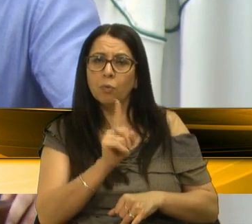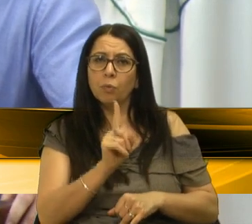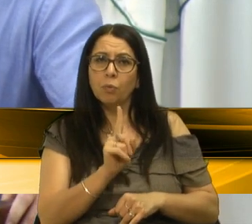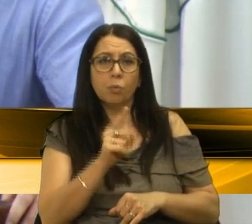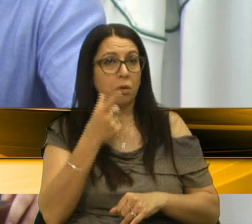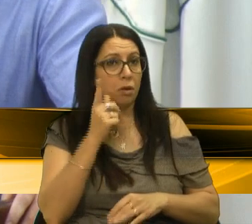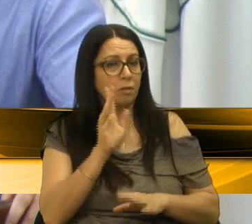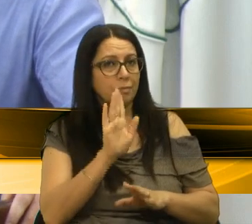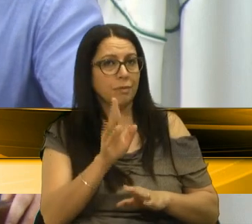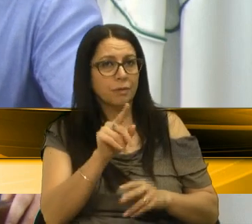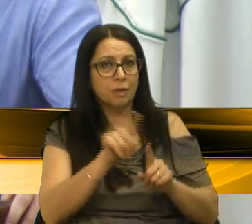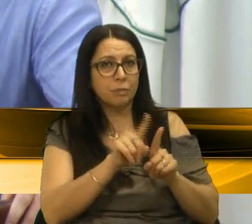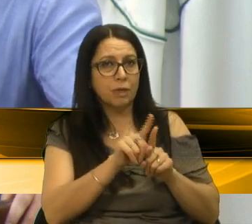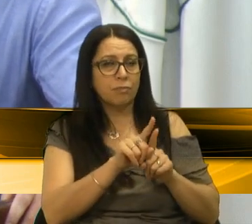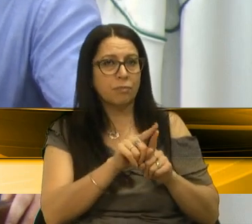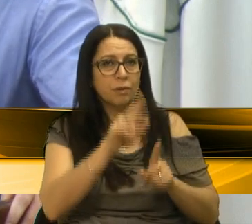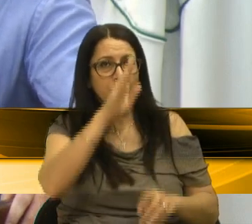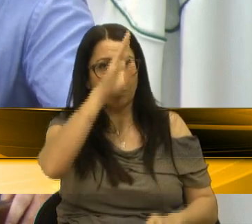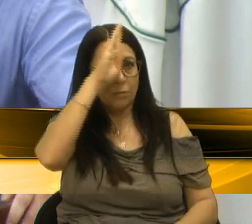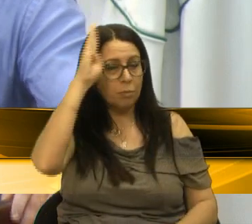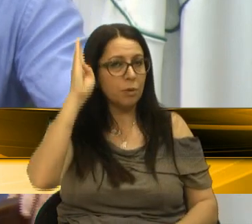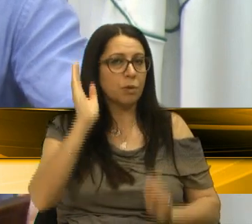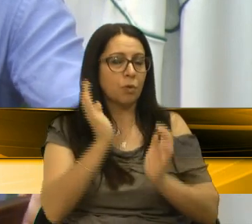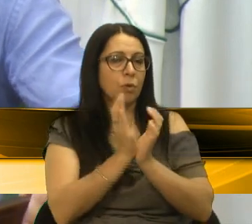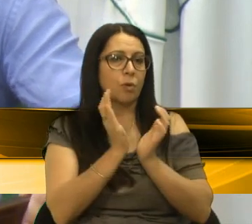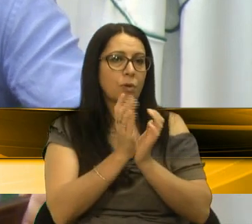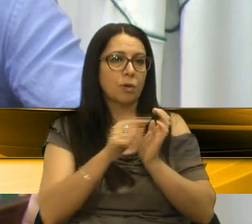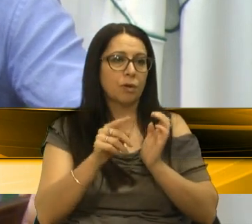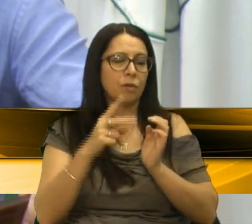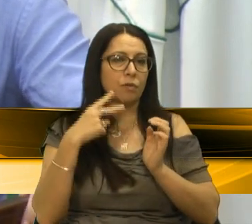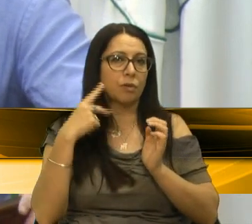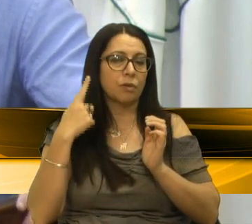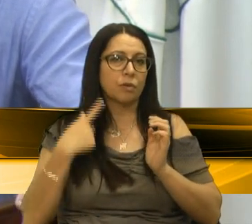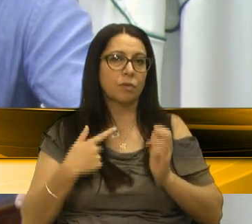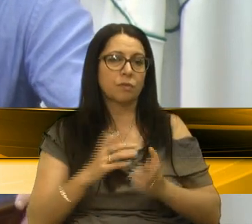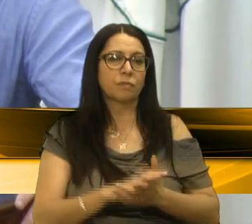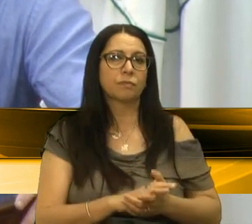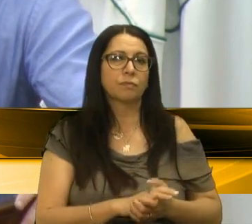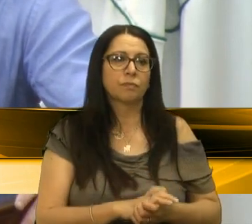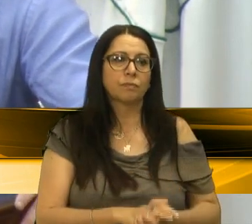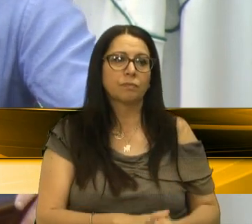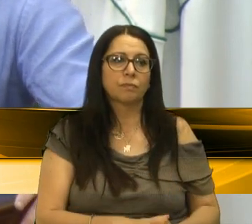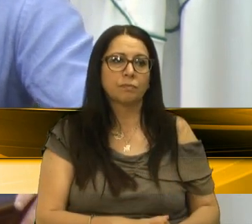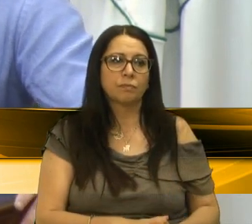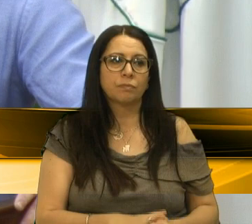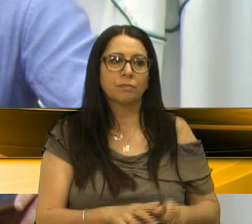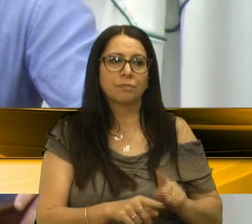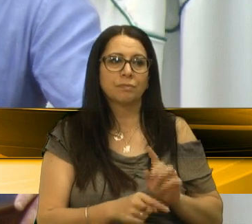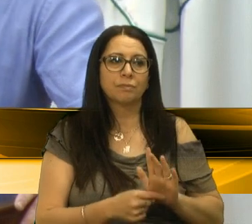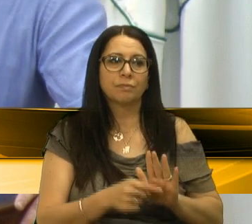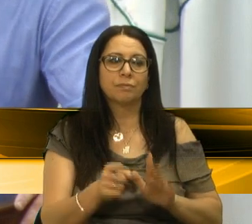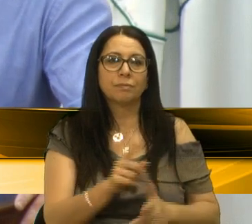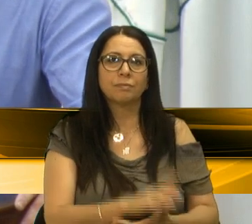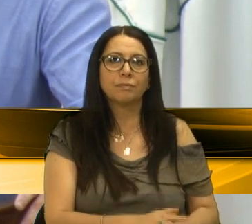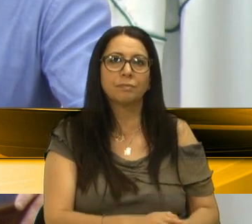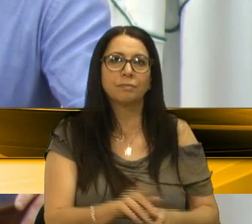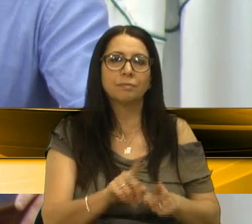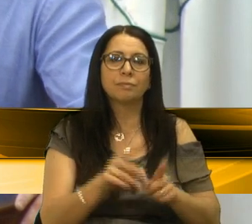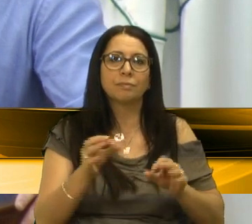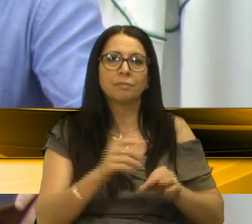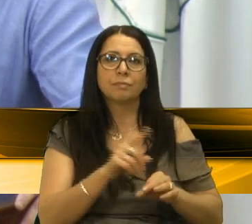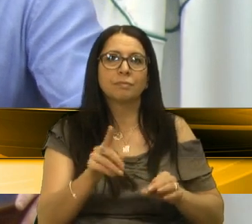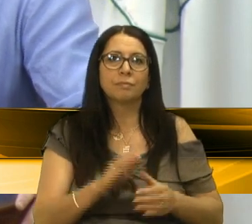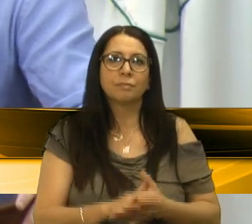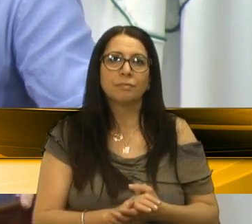faço referência a Bressan, a nossa colega vereadora Gladys Frisso. Ficam nossos sentimentos a ela e tenho certeza que ela